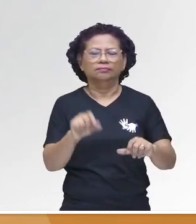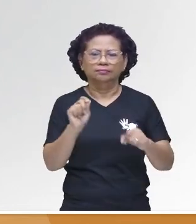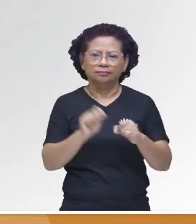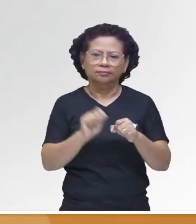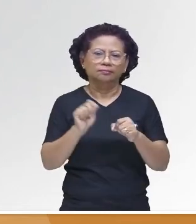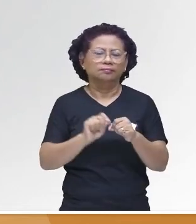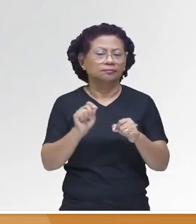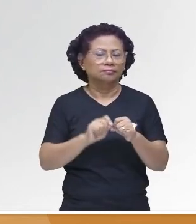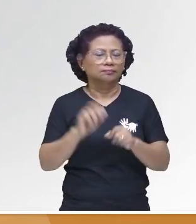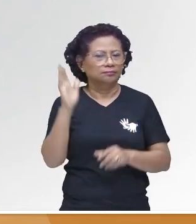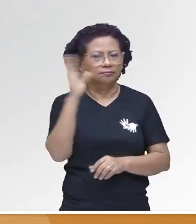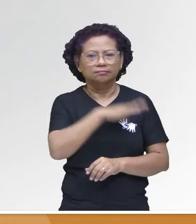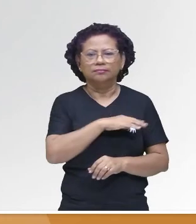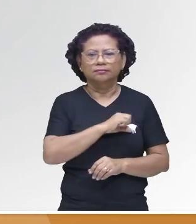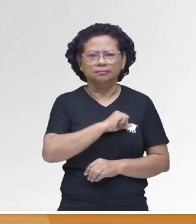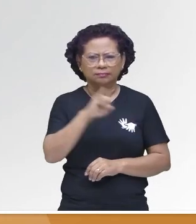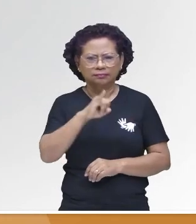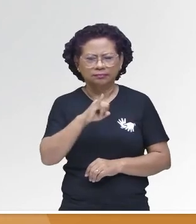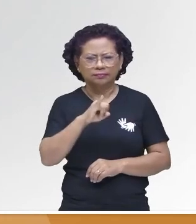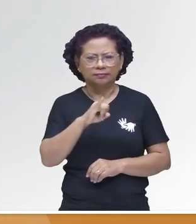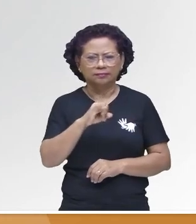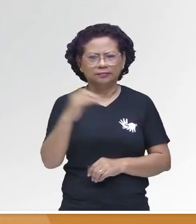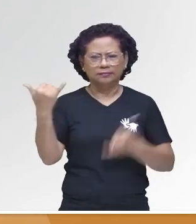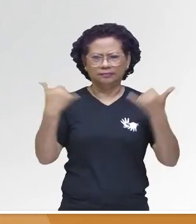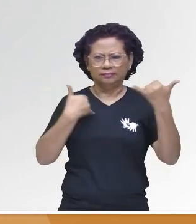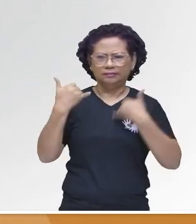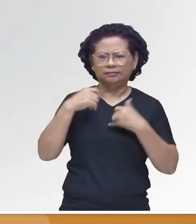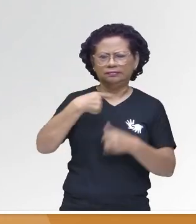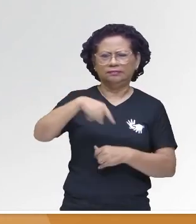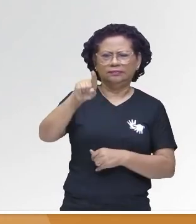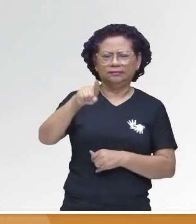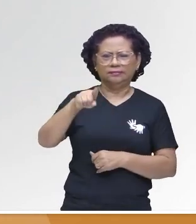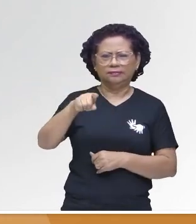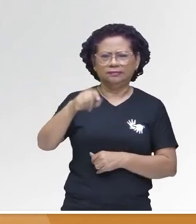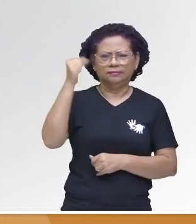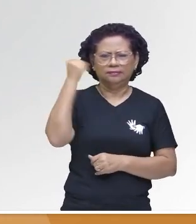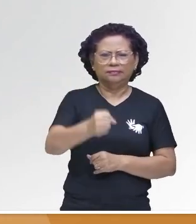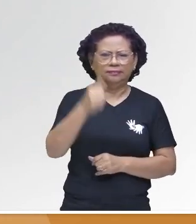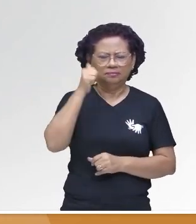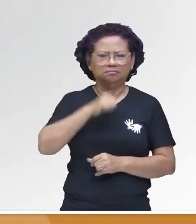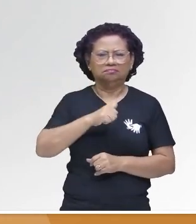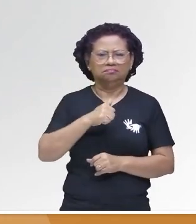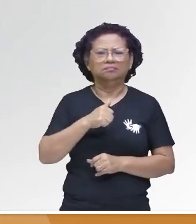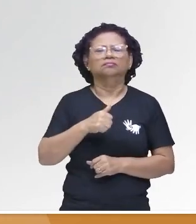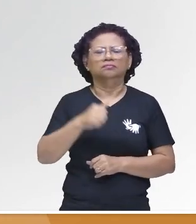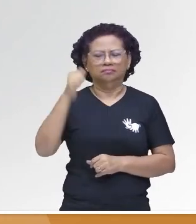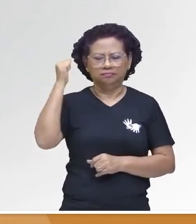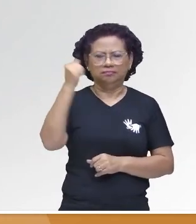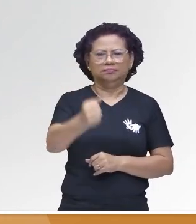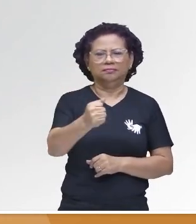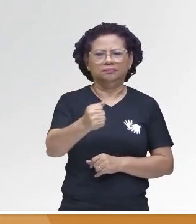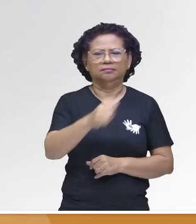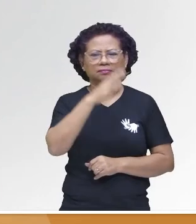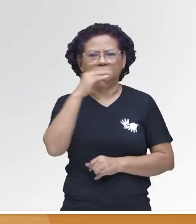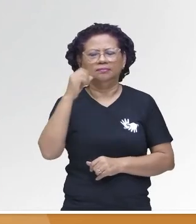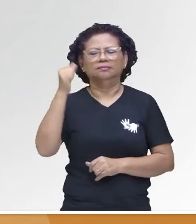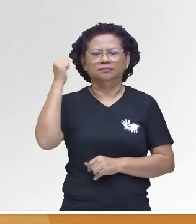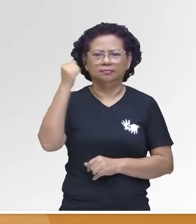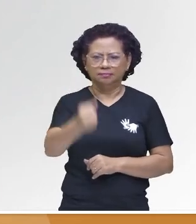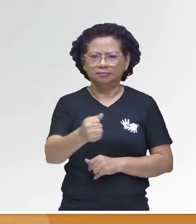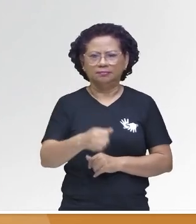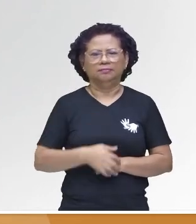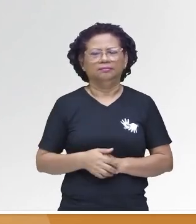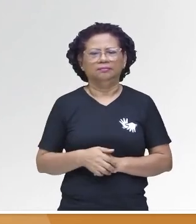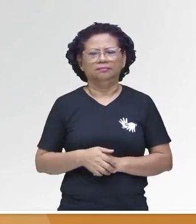fosse necessário matar mulheres, crianças e idosos, ele matava, sem problema nenhum, tá? Mas ele acaba